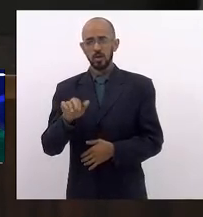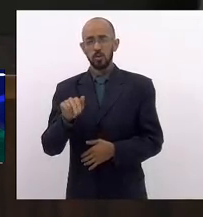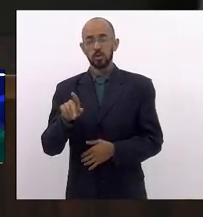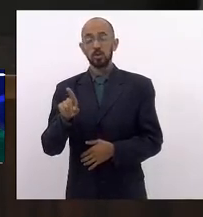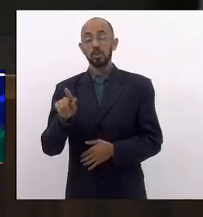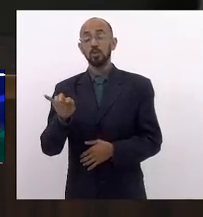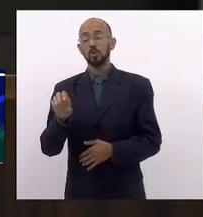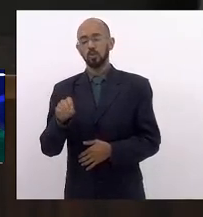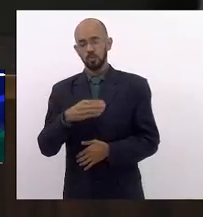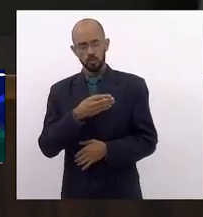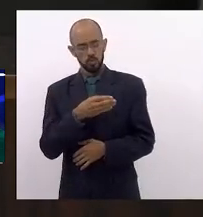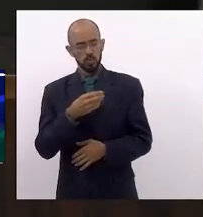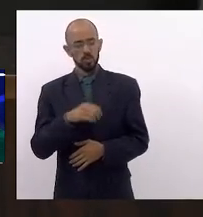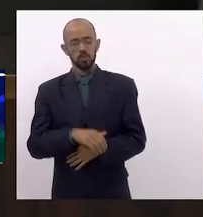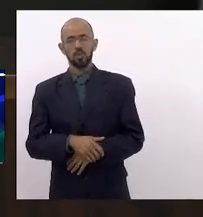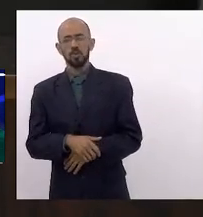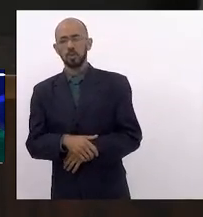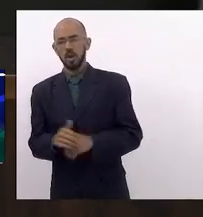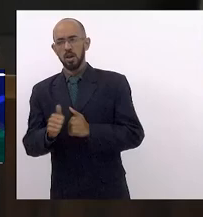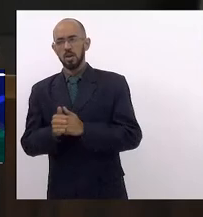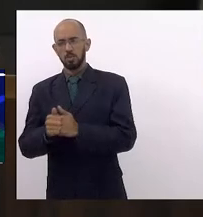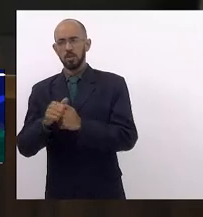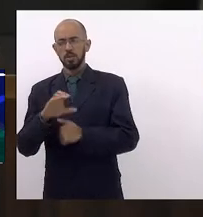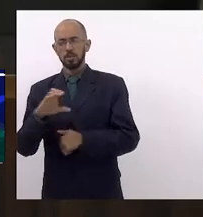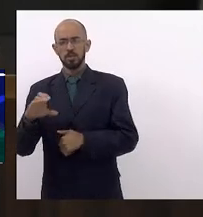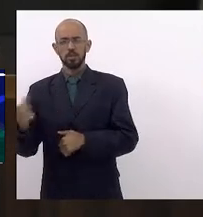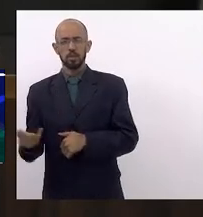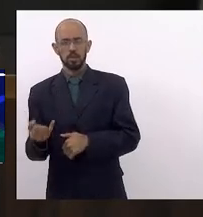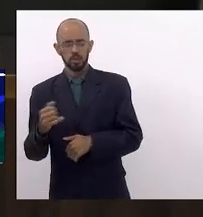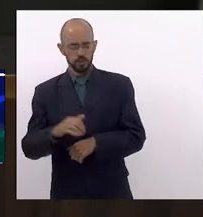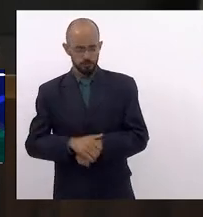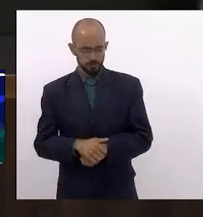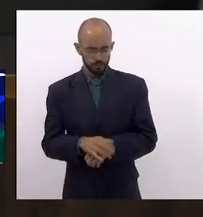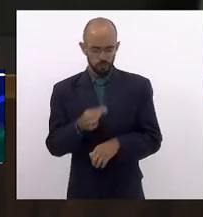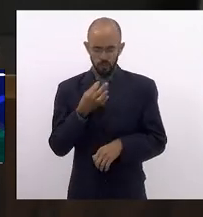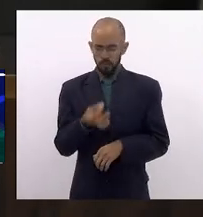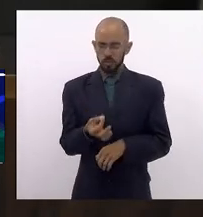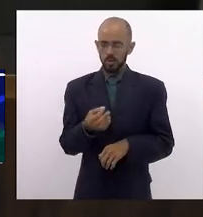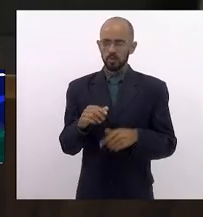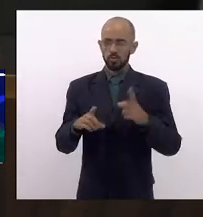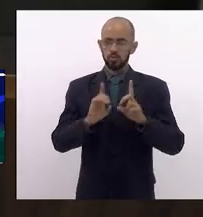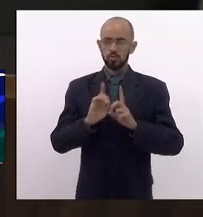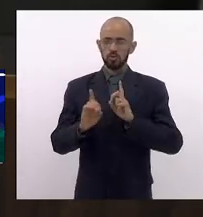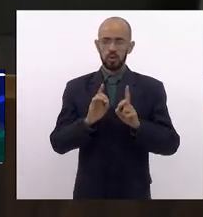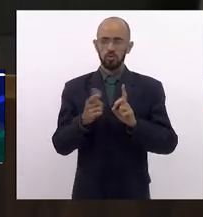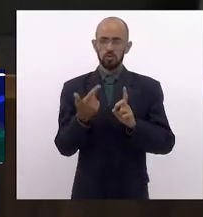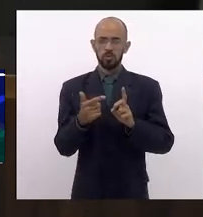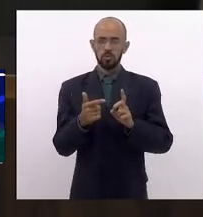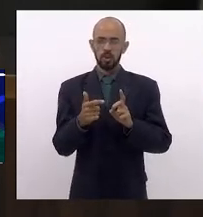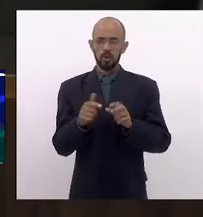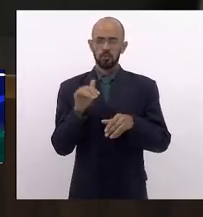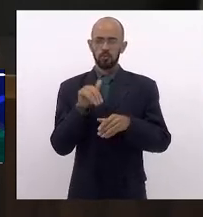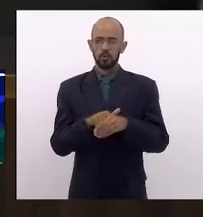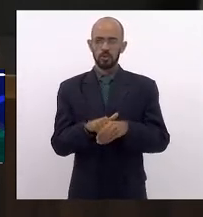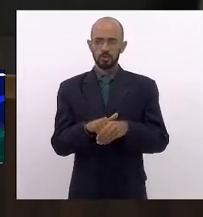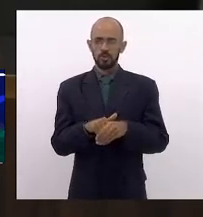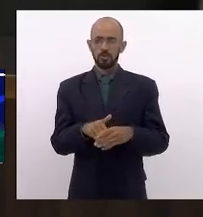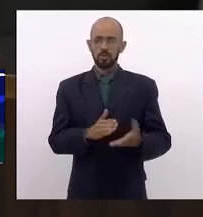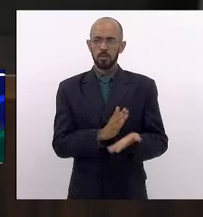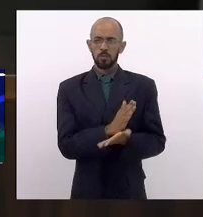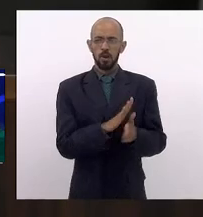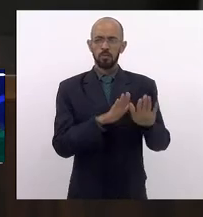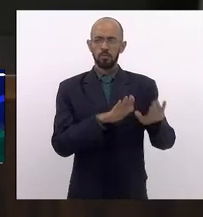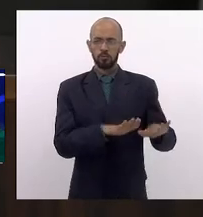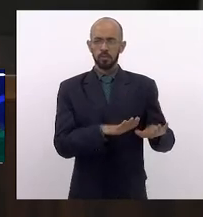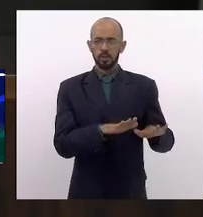Amorim eu acompanho o parecer da ccj aprova pareceres emitidos em discussão A medida que ele trouxe a discussão e votação o senhor dos que